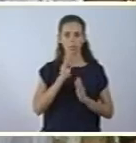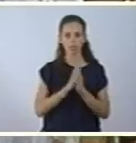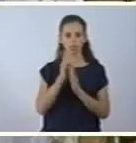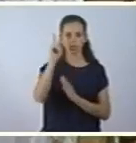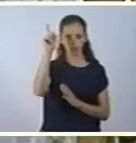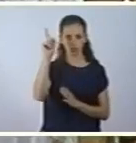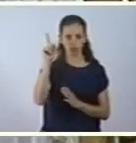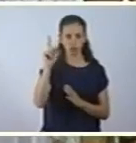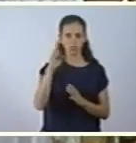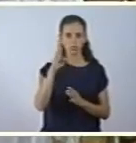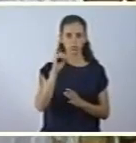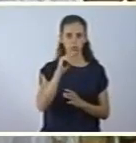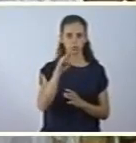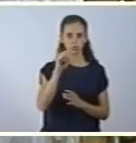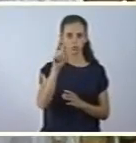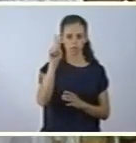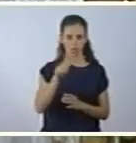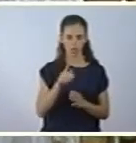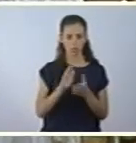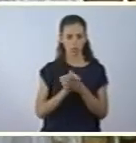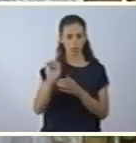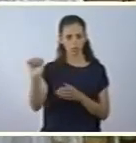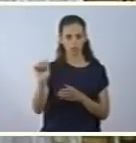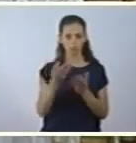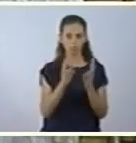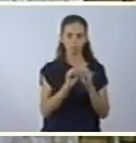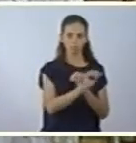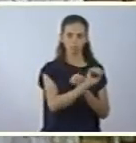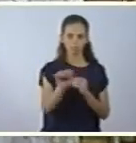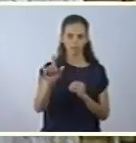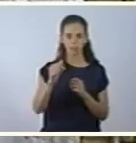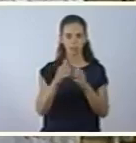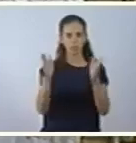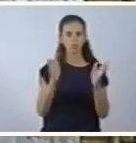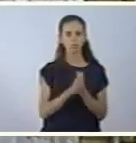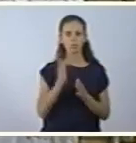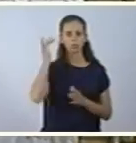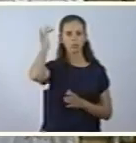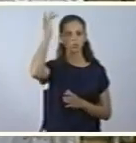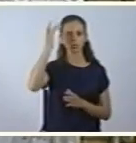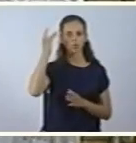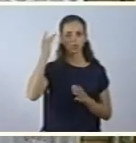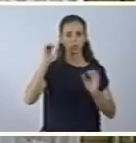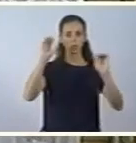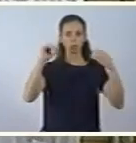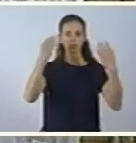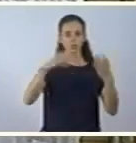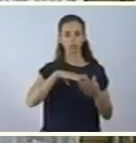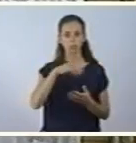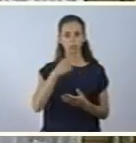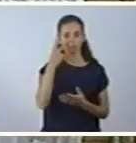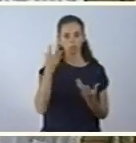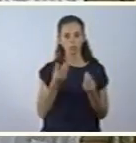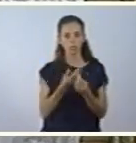de Deus, São José, seu Esposo, os bem-aventurados apóstolos e todos os santos que desde o princípio do